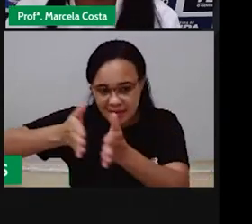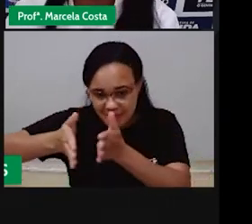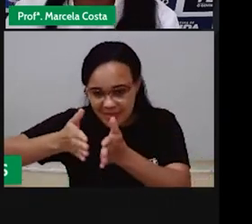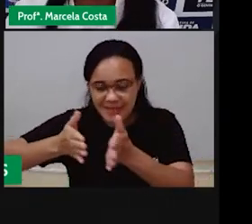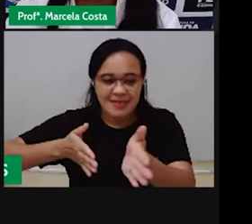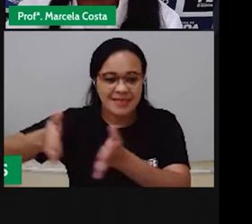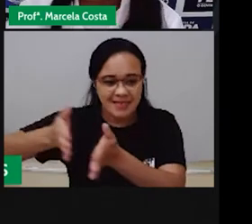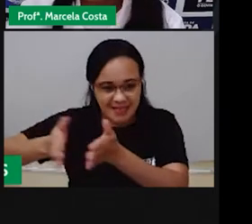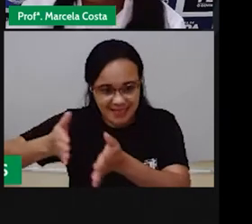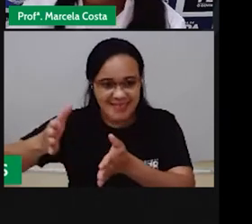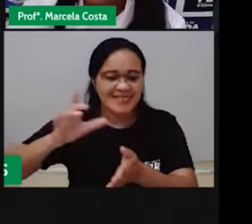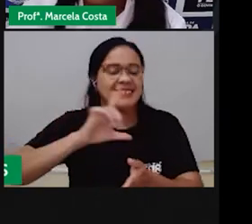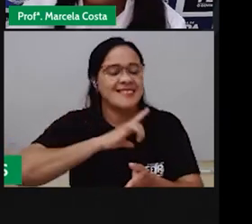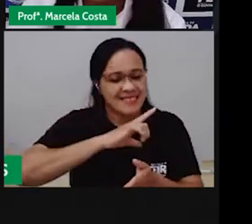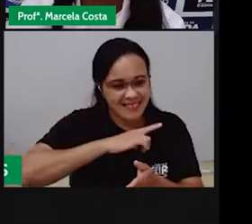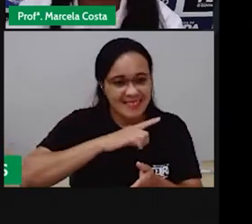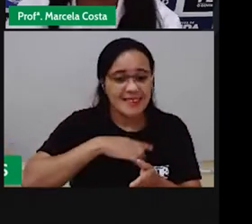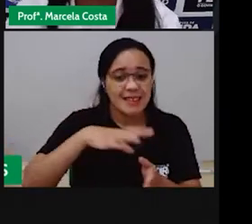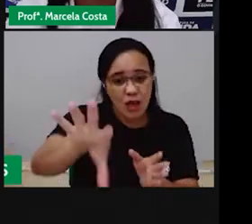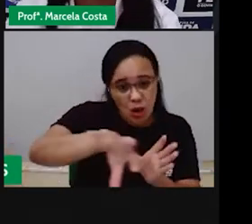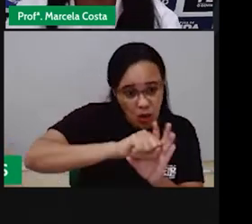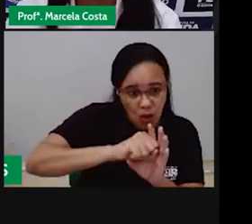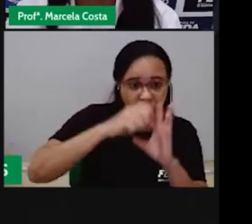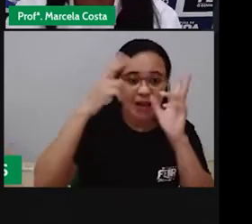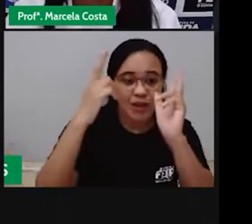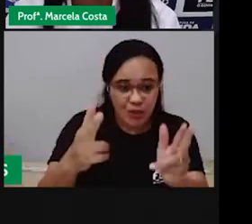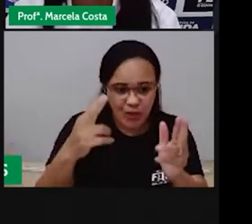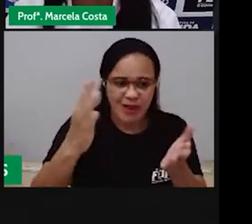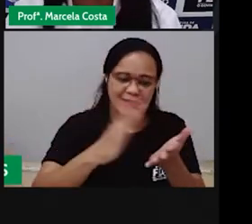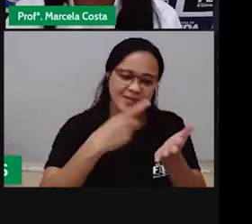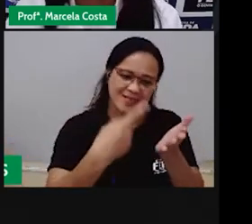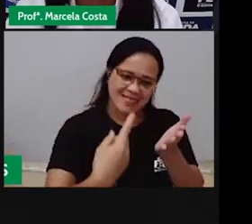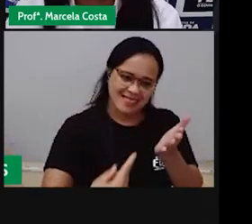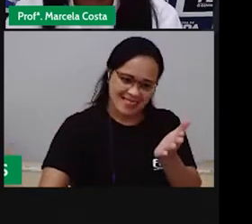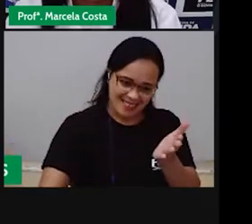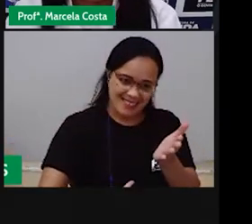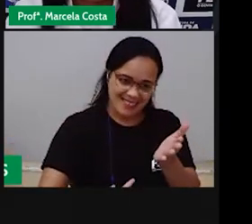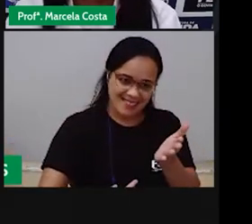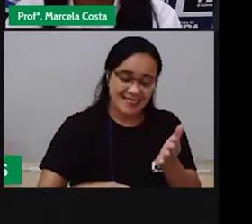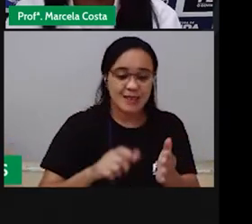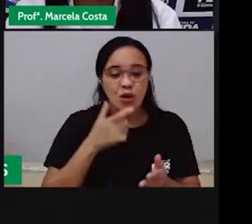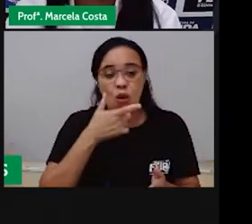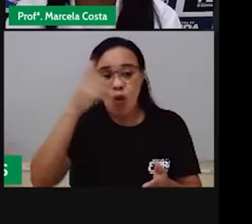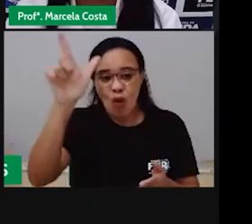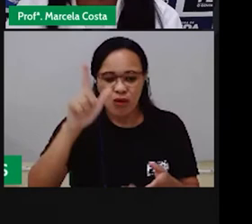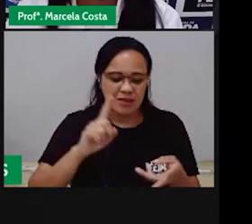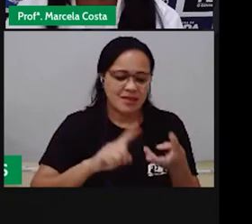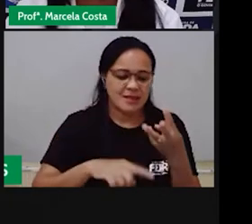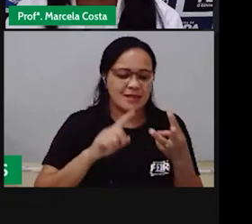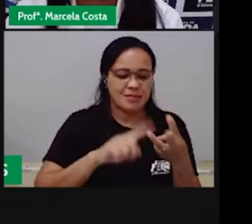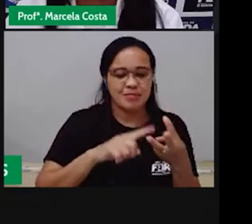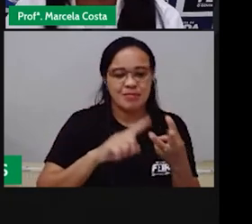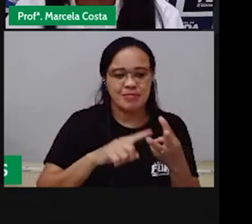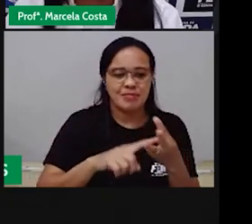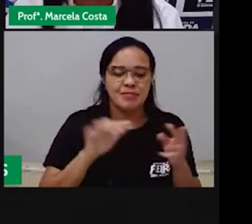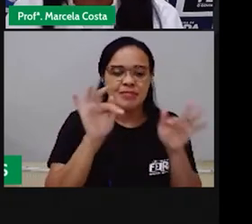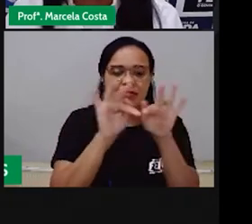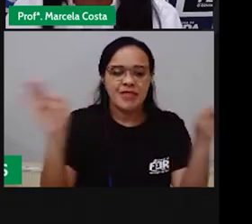É assim que você vai escrever aí no seu caderno. Agora vamos escrever outra frase.